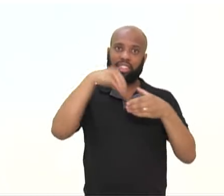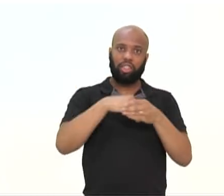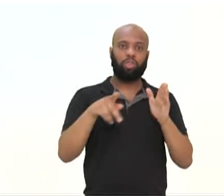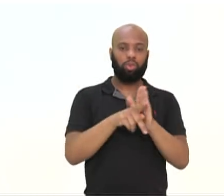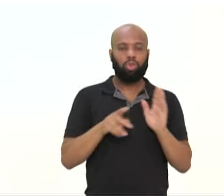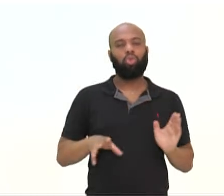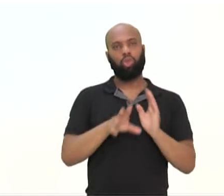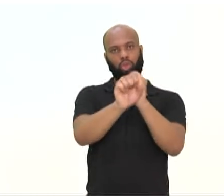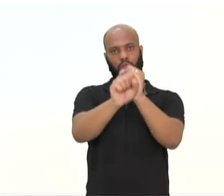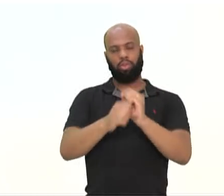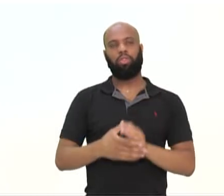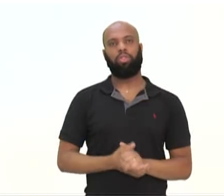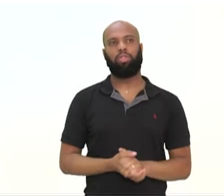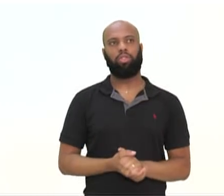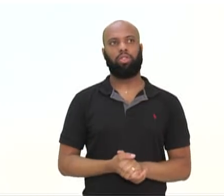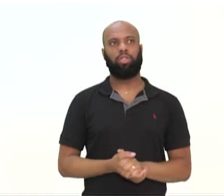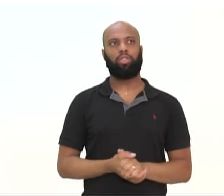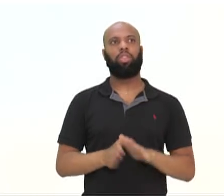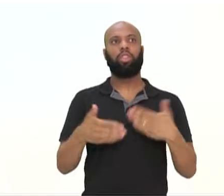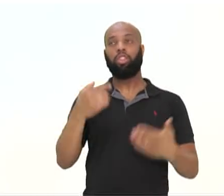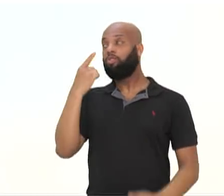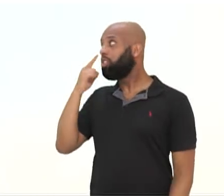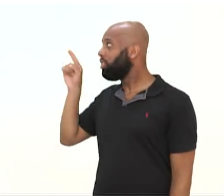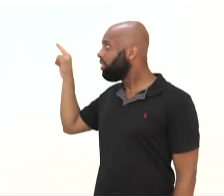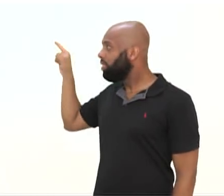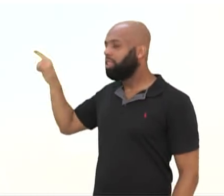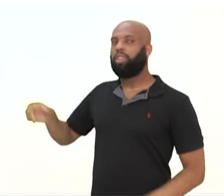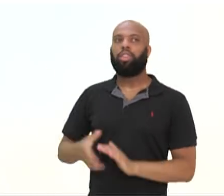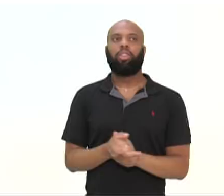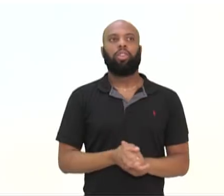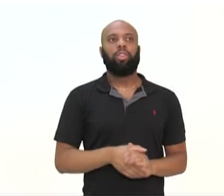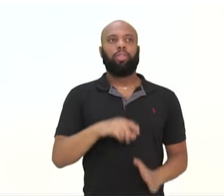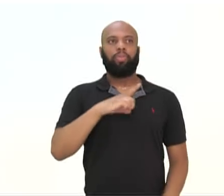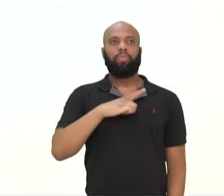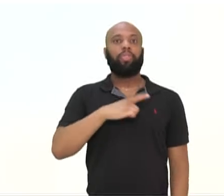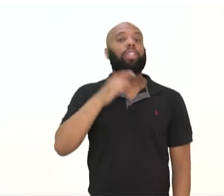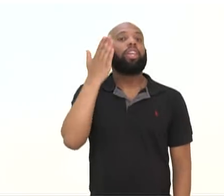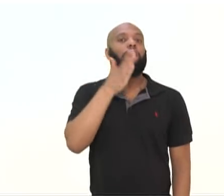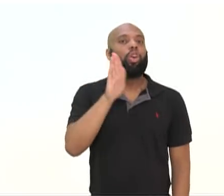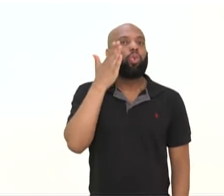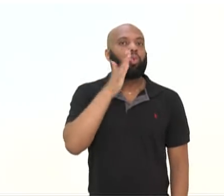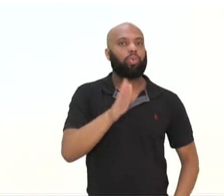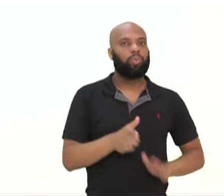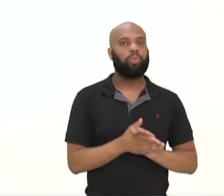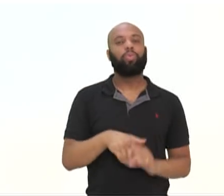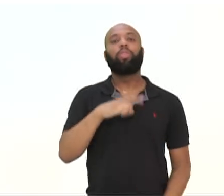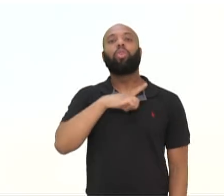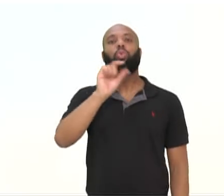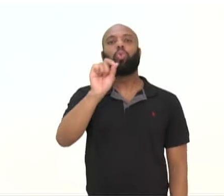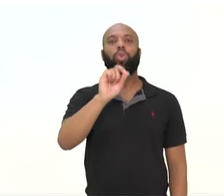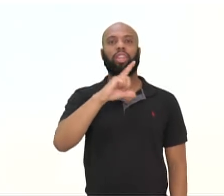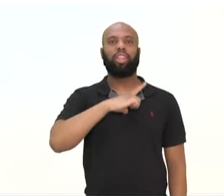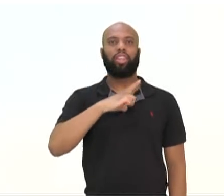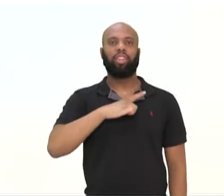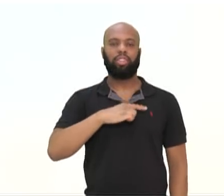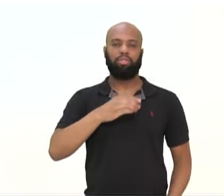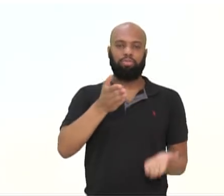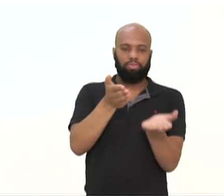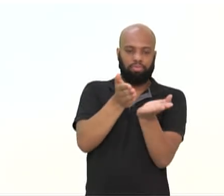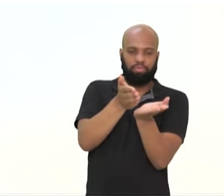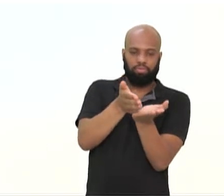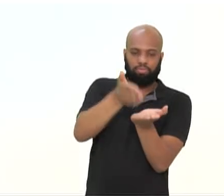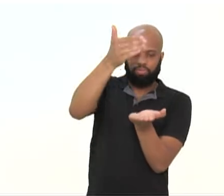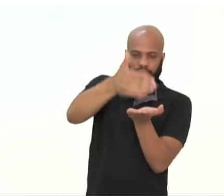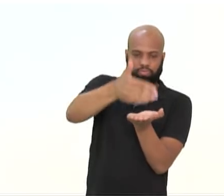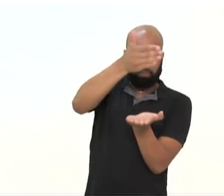soma, certo? Então, dá uma olhada. Esse cubinho azul, ele tem a aresta de medida